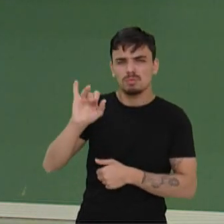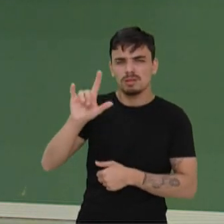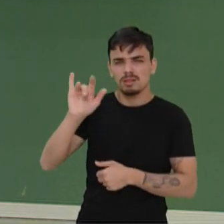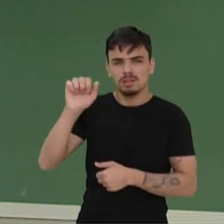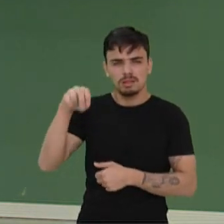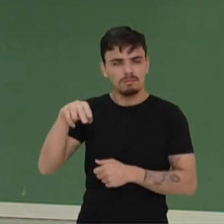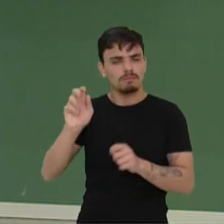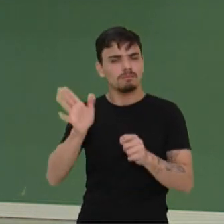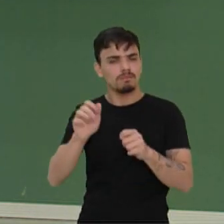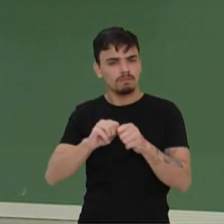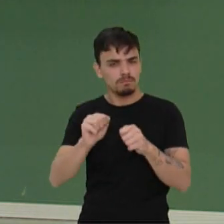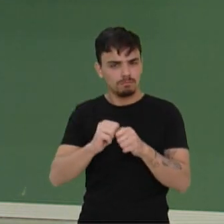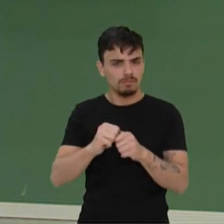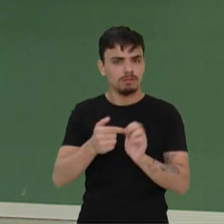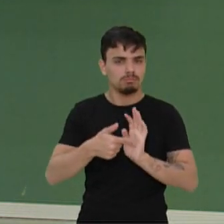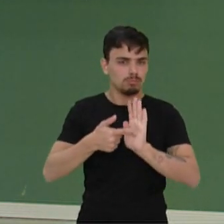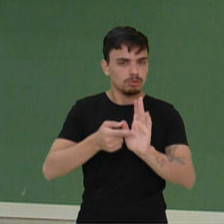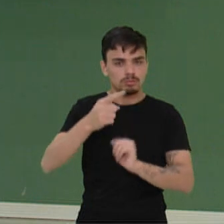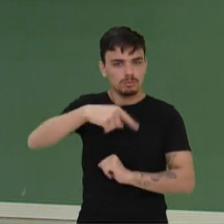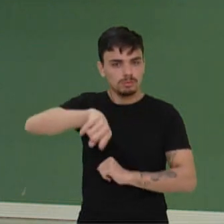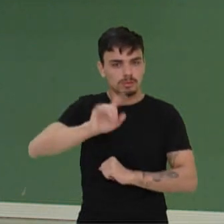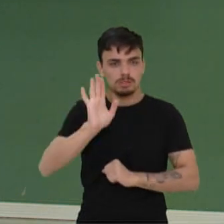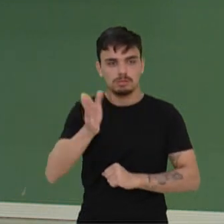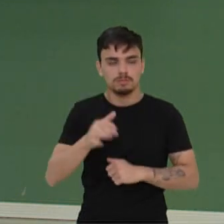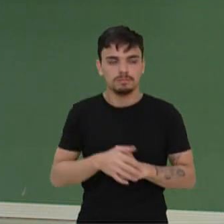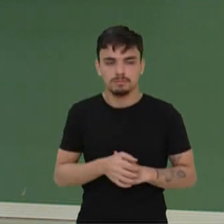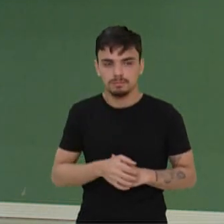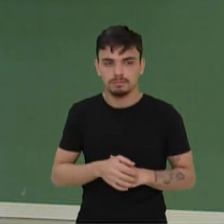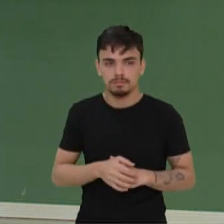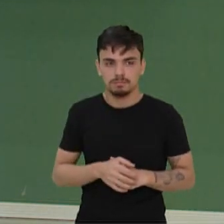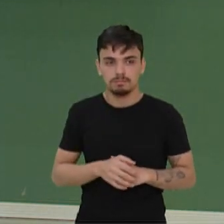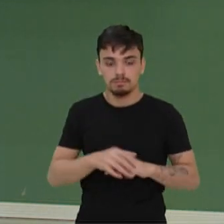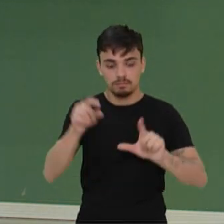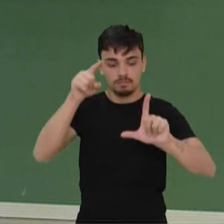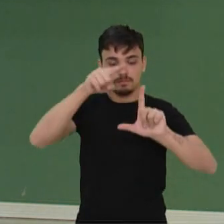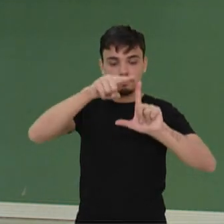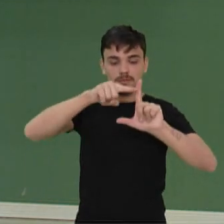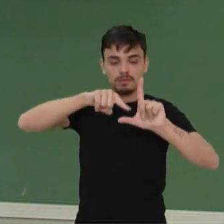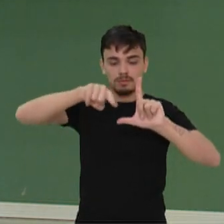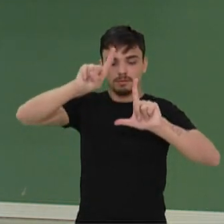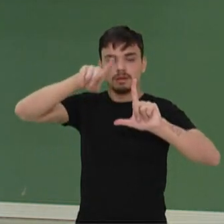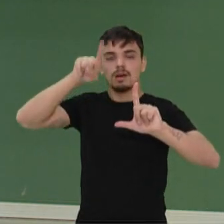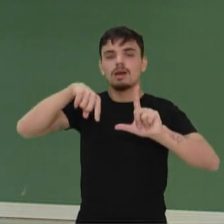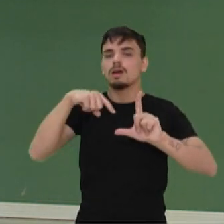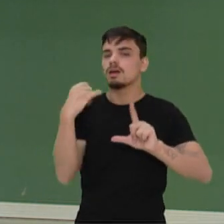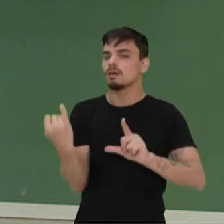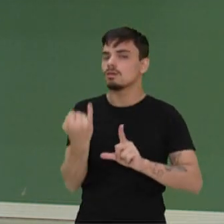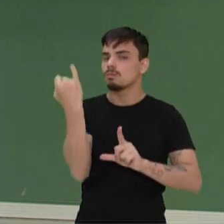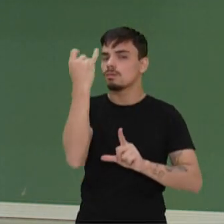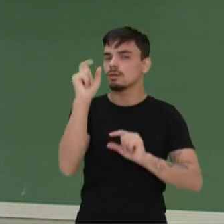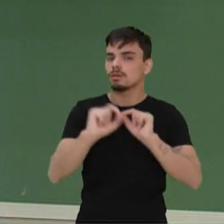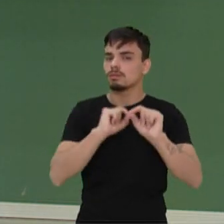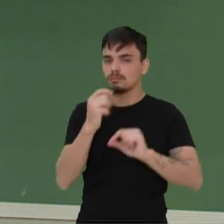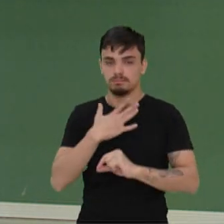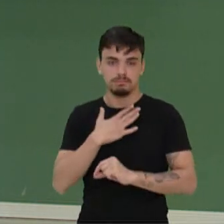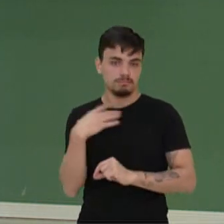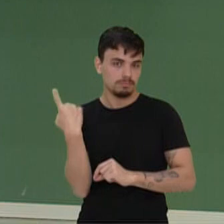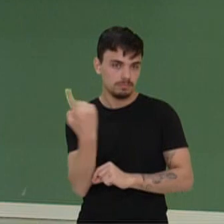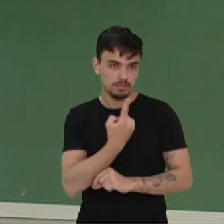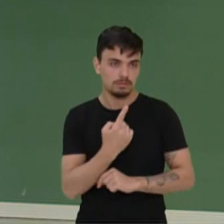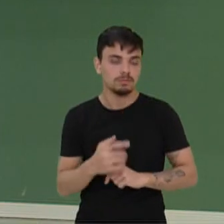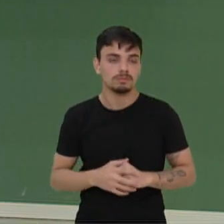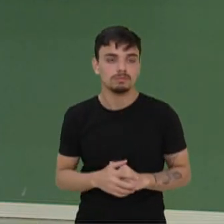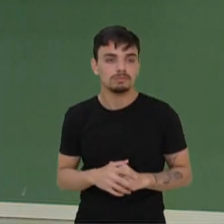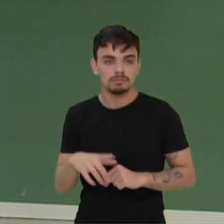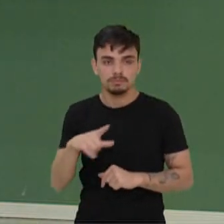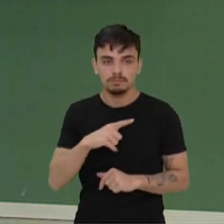tá? Bom, o vértice, ele é um ponto bem importante para a gente, tá? Olha esse outro gráfico aqui.